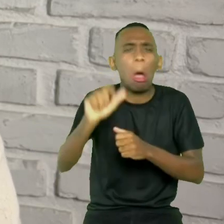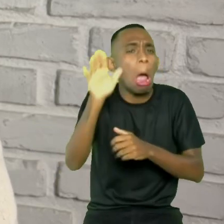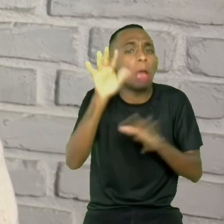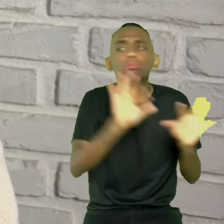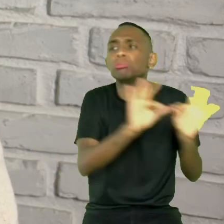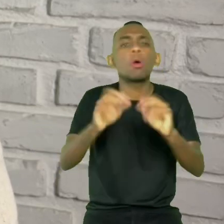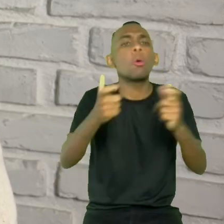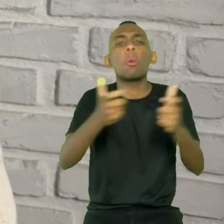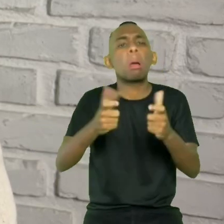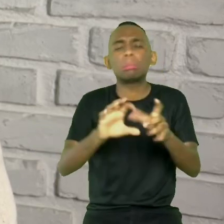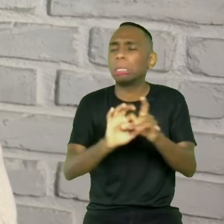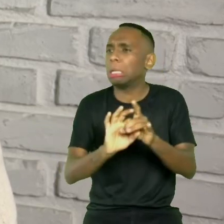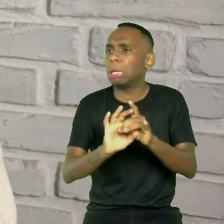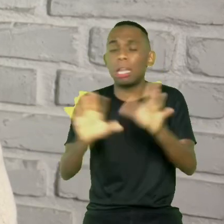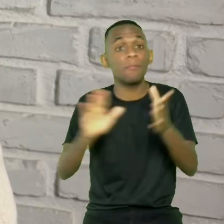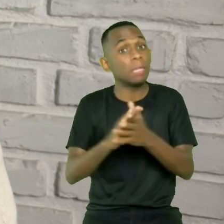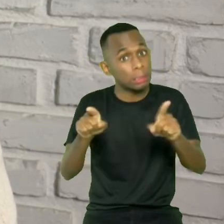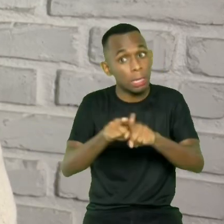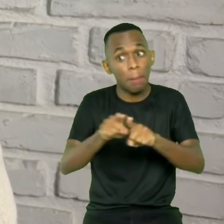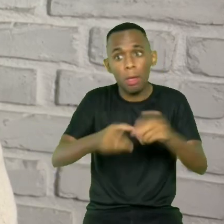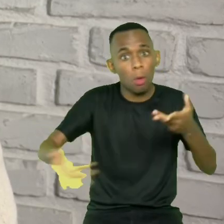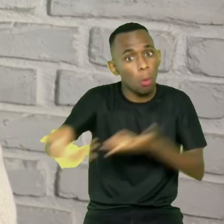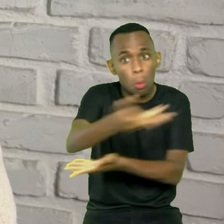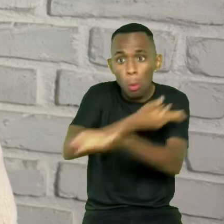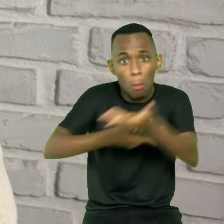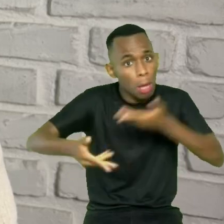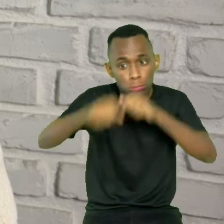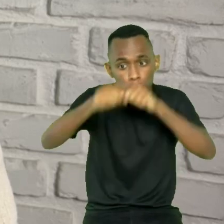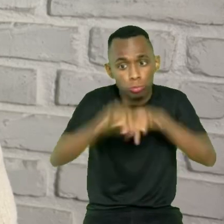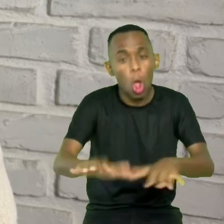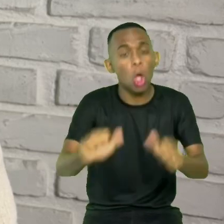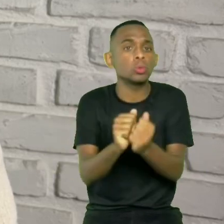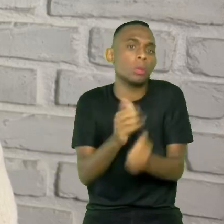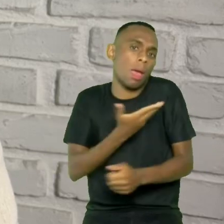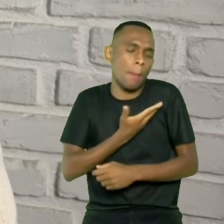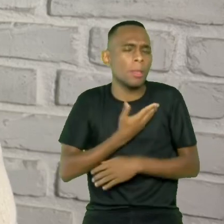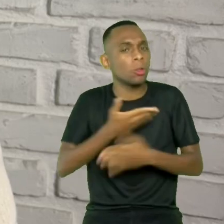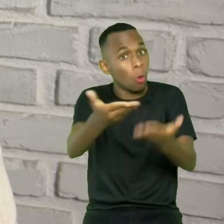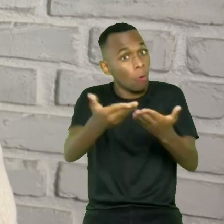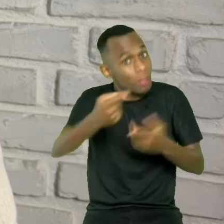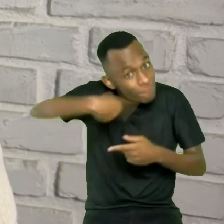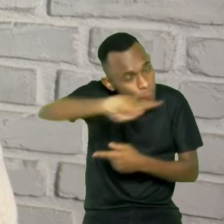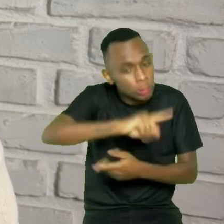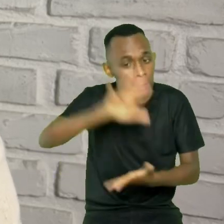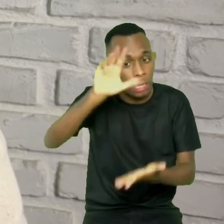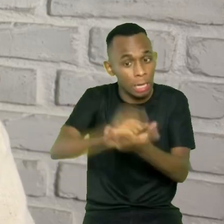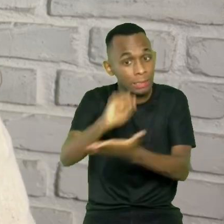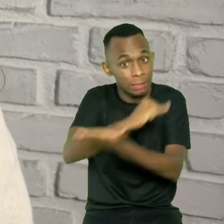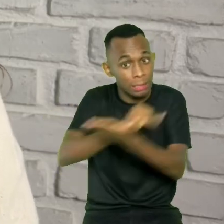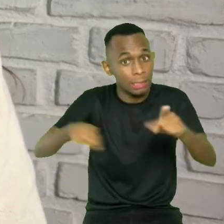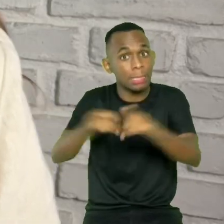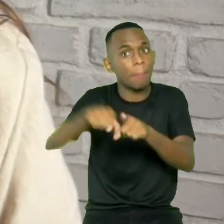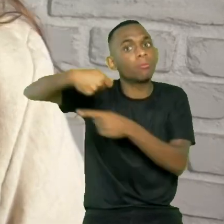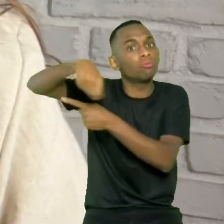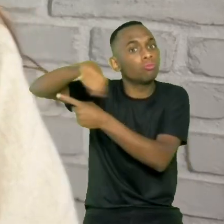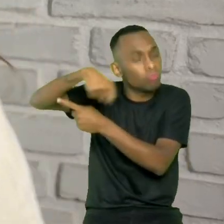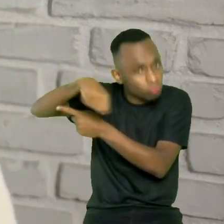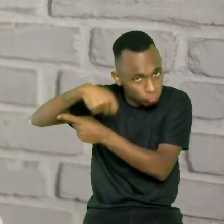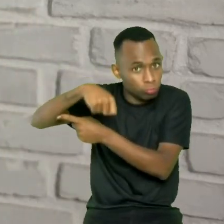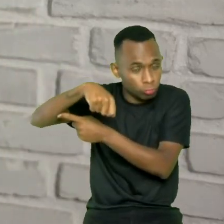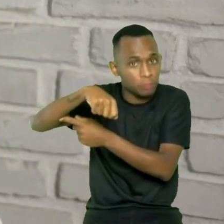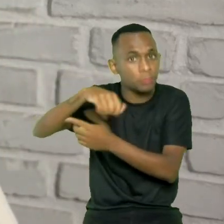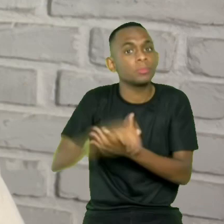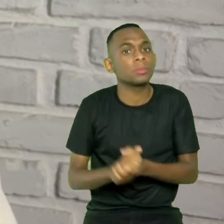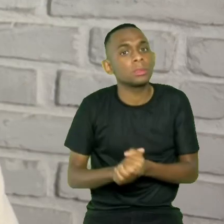estiver e compartilhar com os amigos. Então, eu te convido a se inscrever aqui no canal, ativar o sininho e para